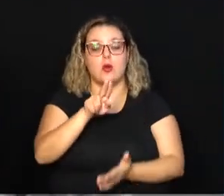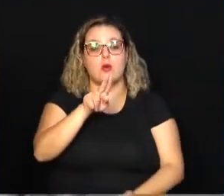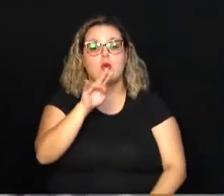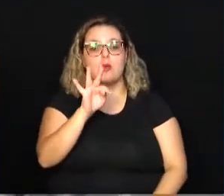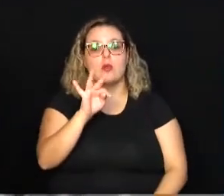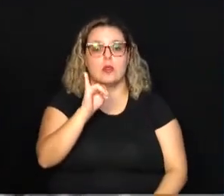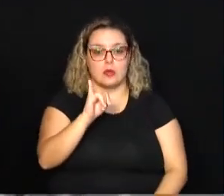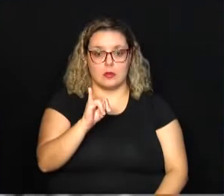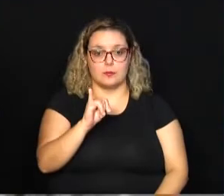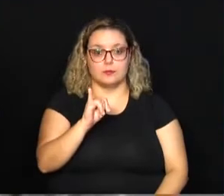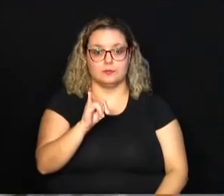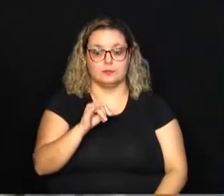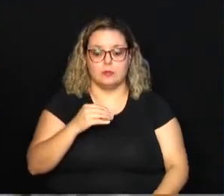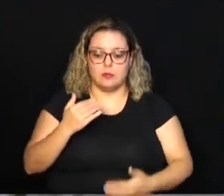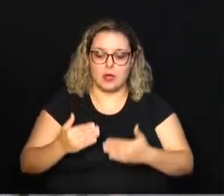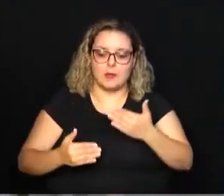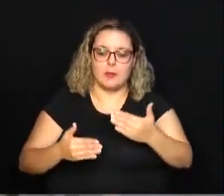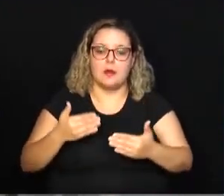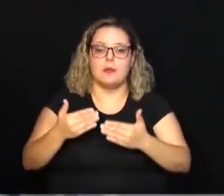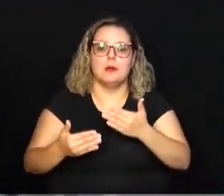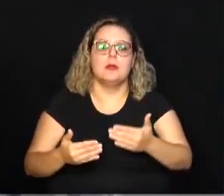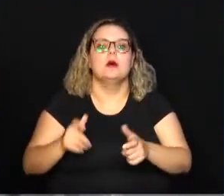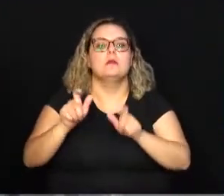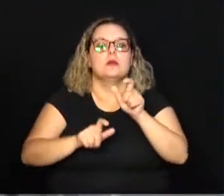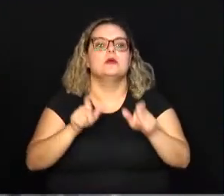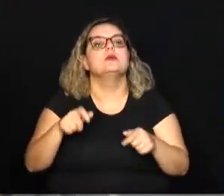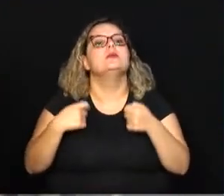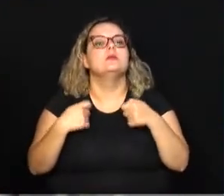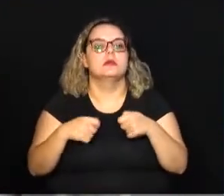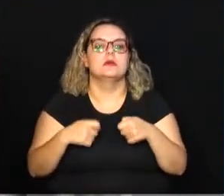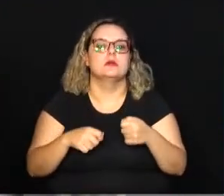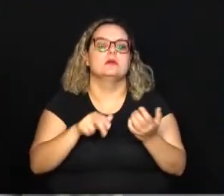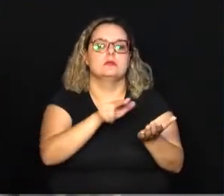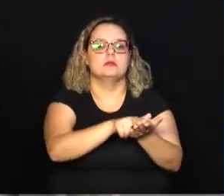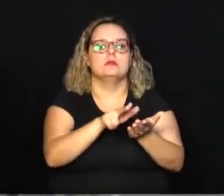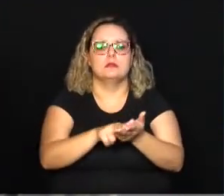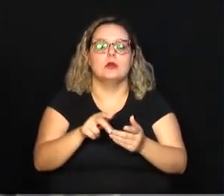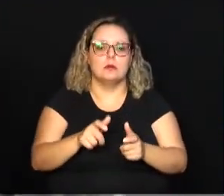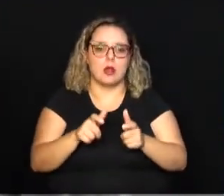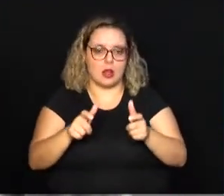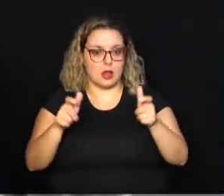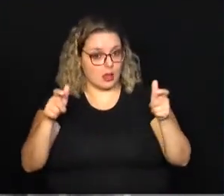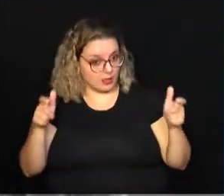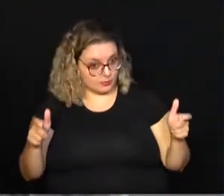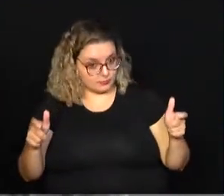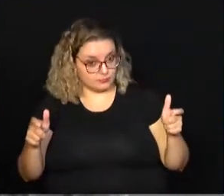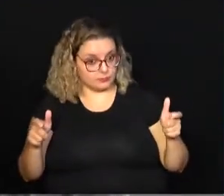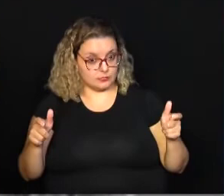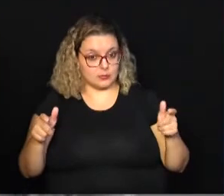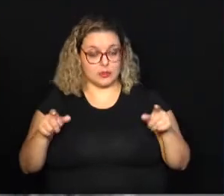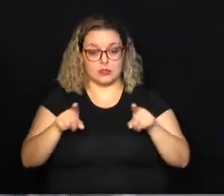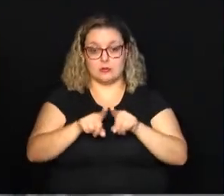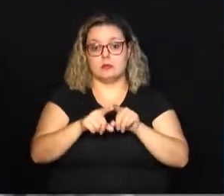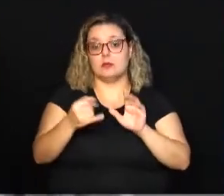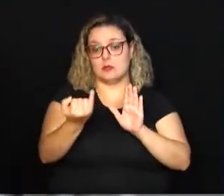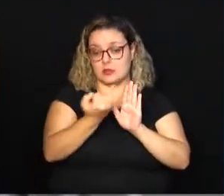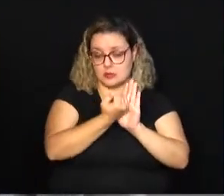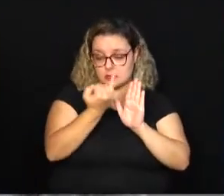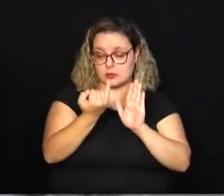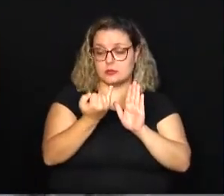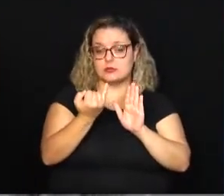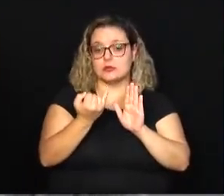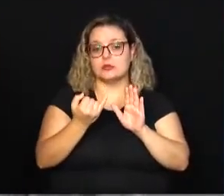a cada dia o número de pessoas que precisam de leito de UTI aumenta, né, o que também é uma identificação do aumento